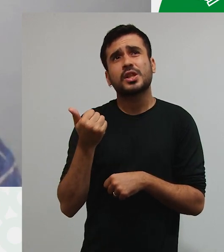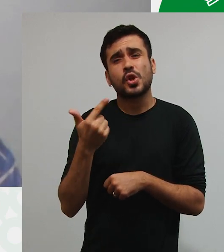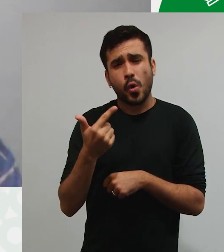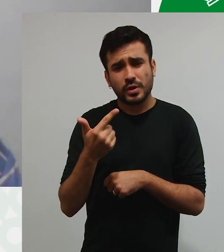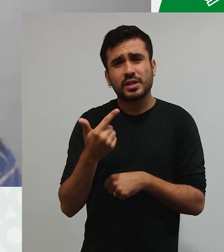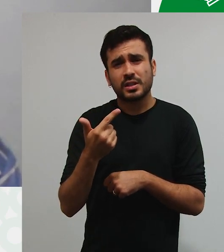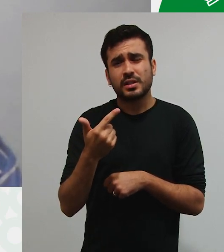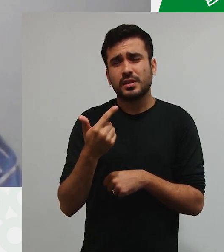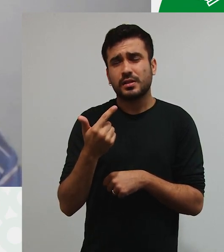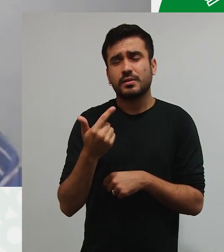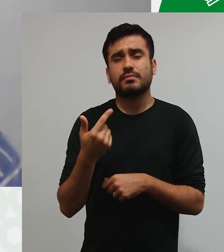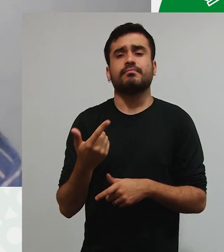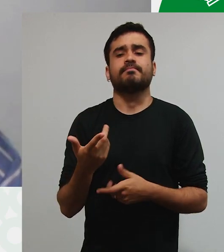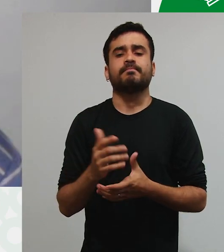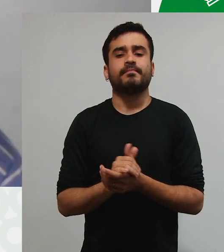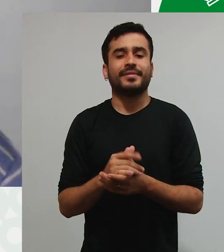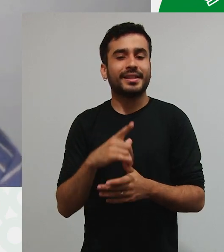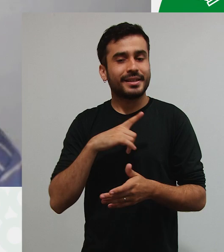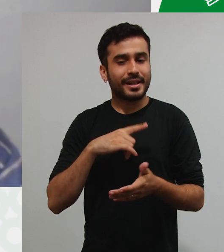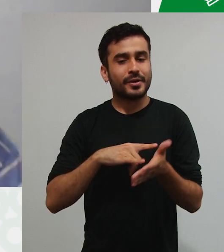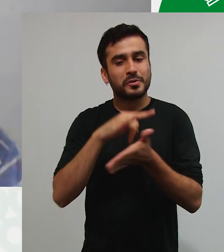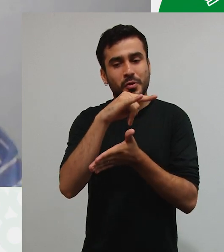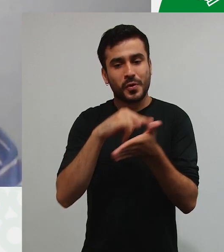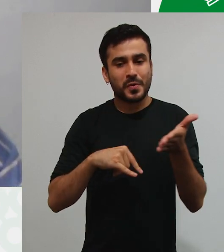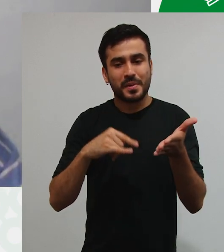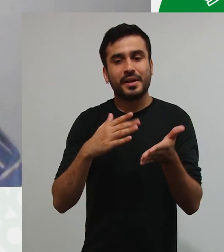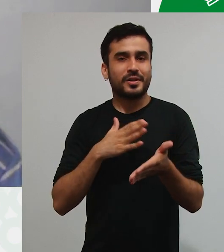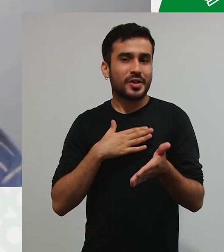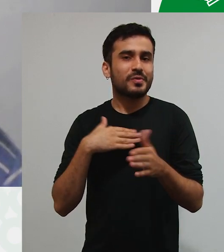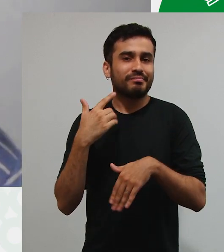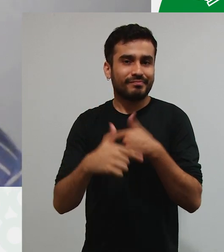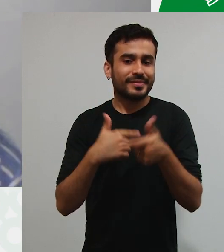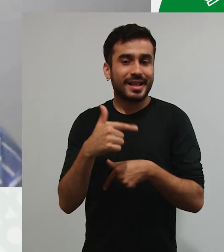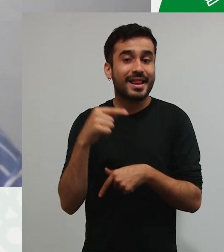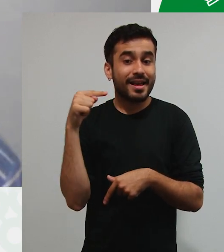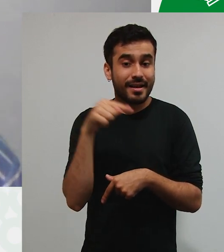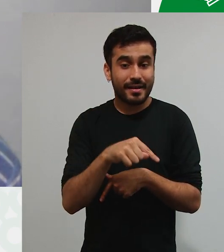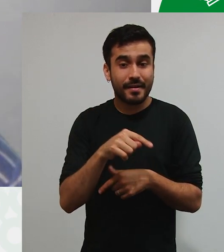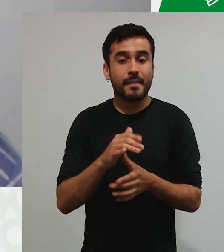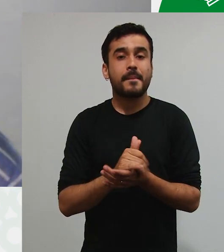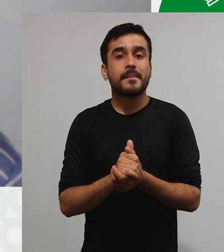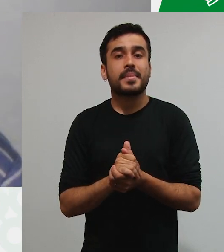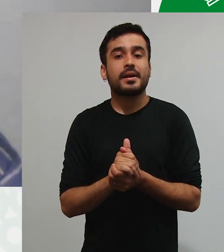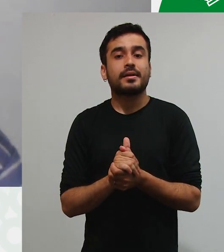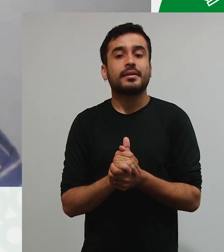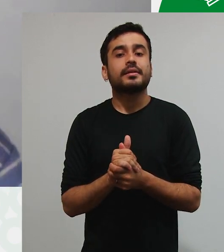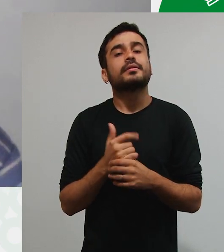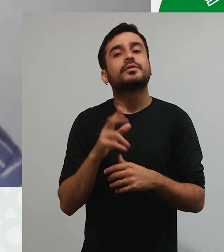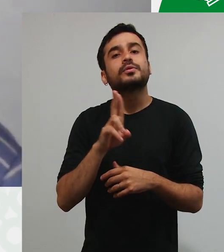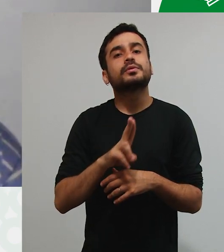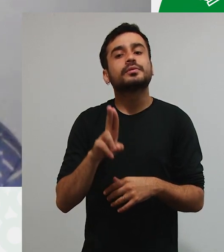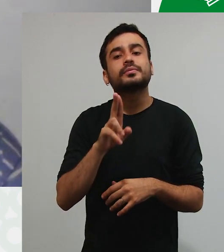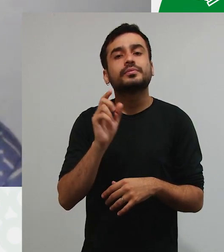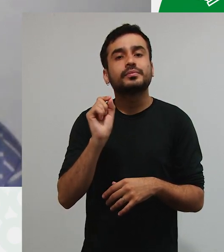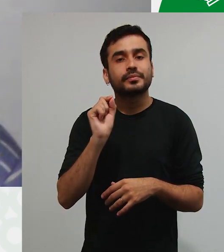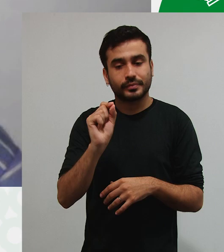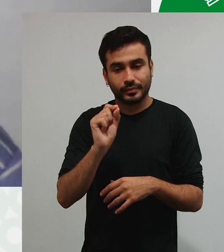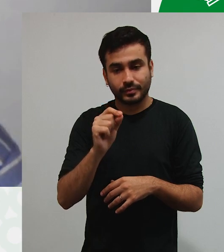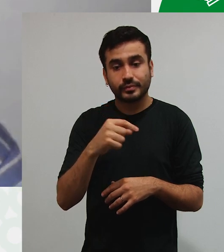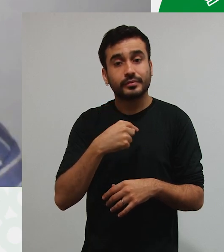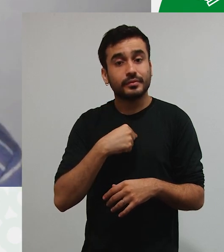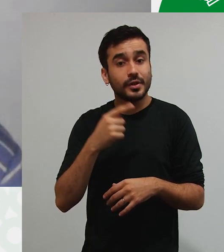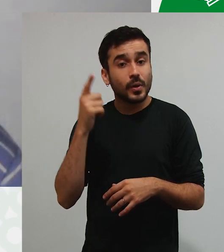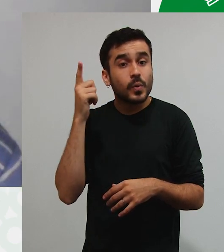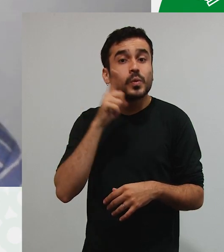eu tinha 12 anos de idade, e tem essa declaração das atividades que eu desenvolvia, e essa declaração